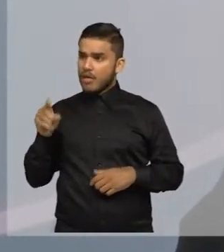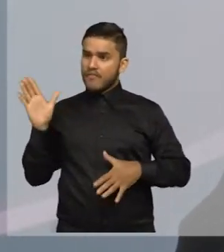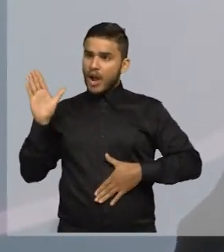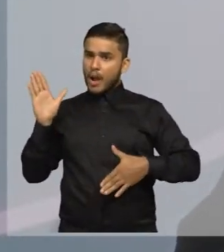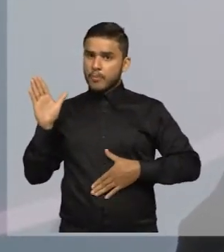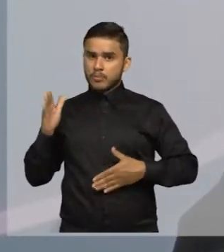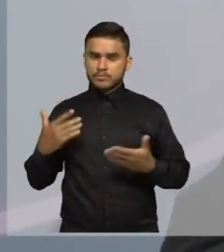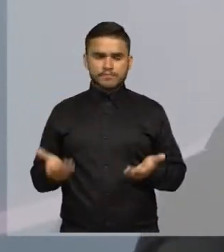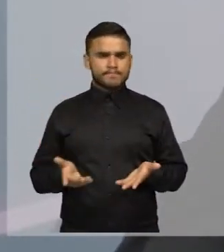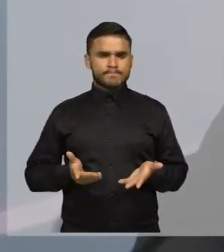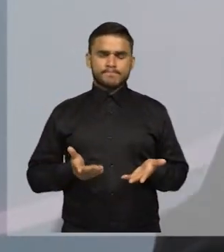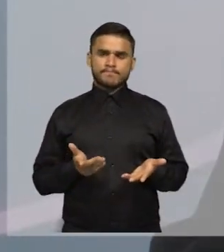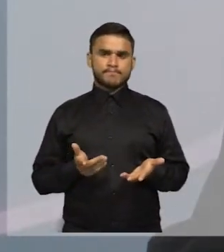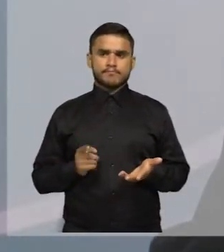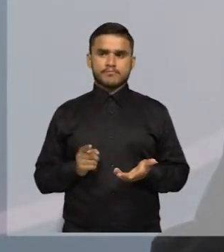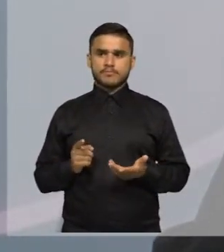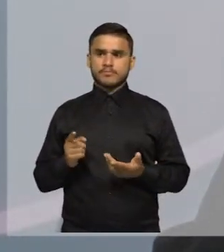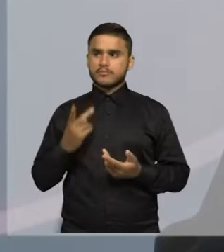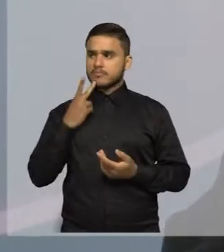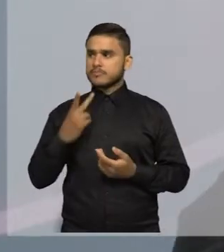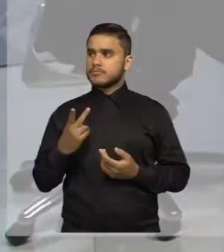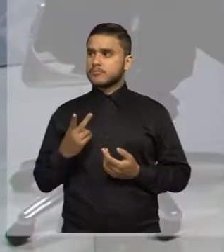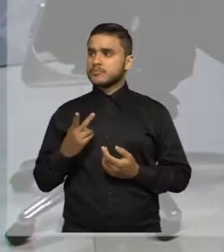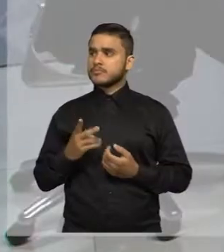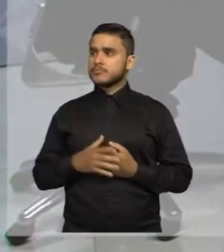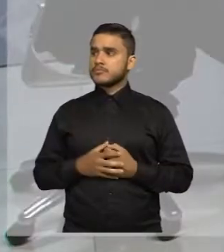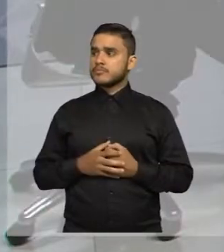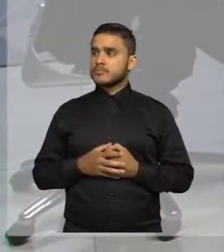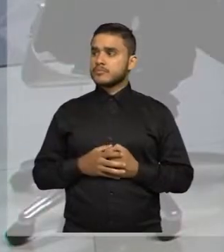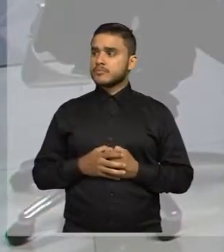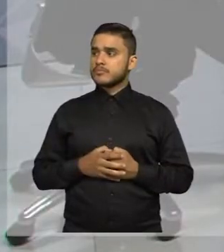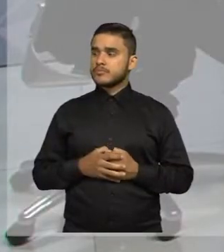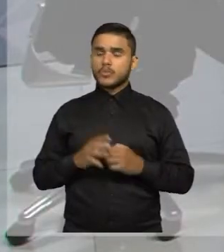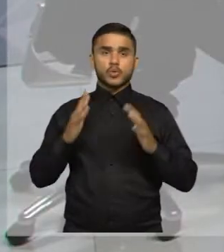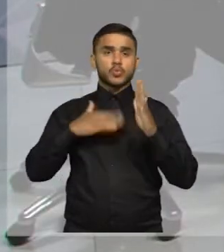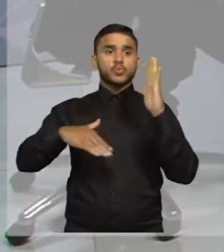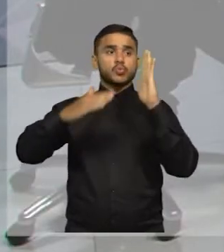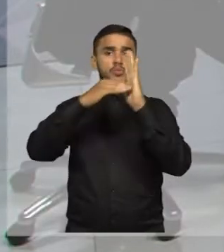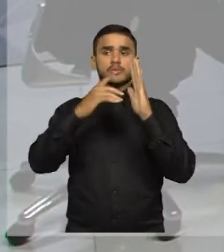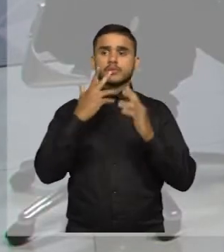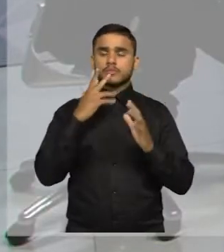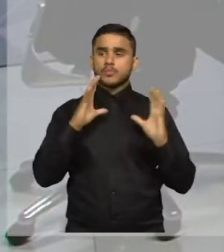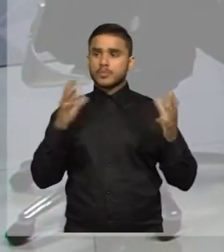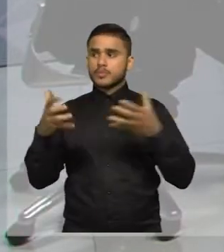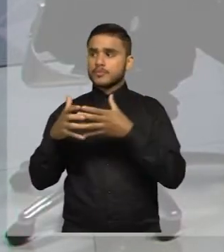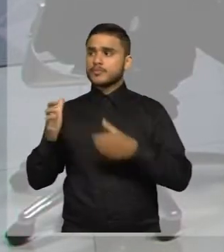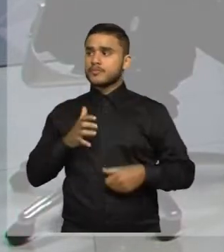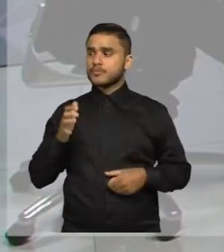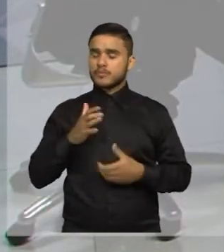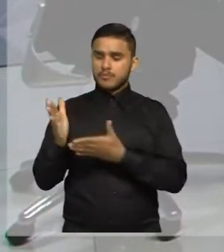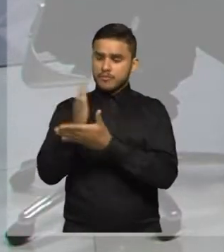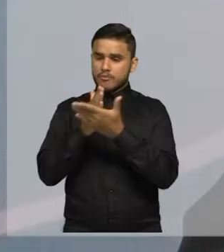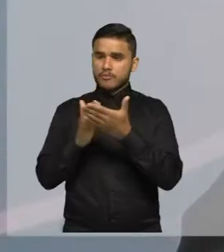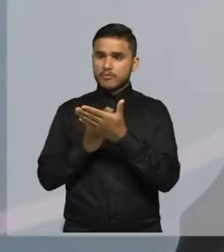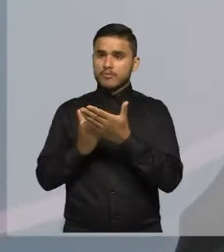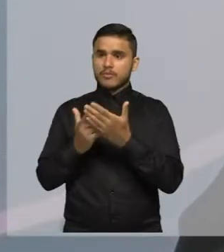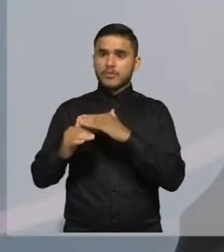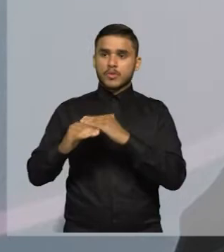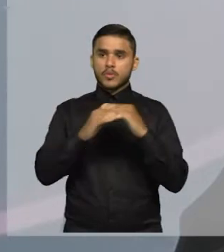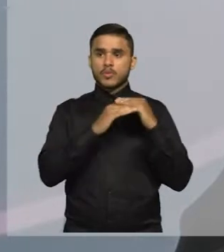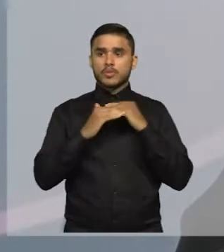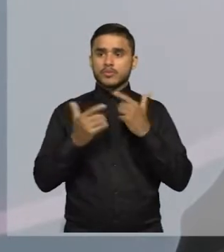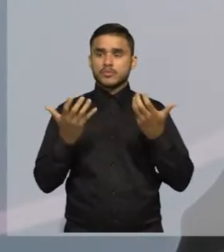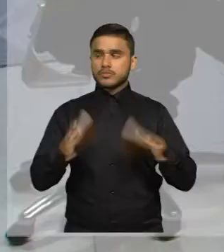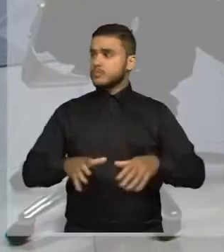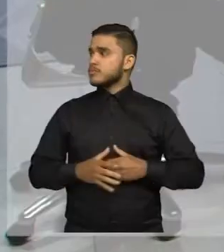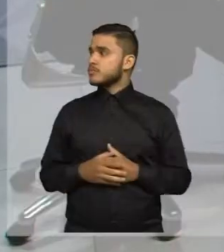o Bolsonaro propõe... Nunca generalizei. Apenas acho que quem tem o poder econômico domina e não quer dividir esse domínio. Sim,